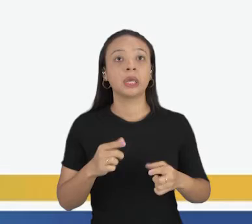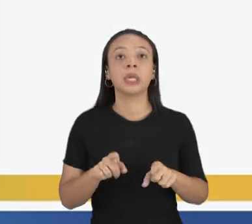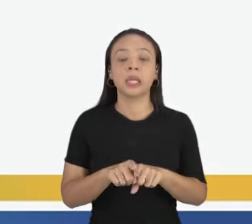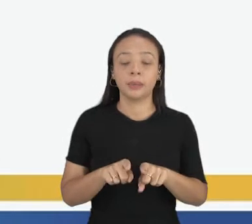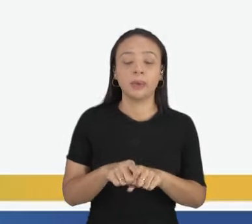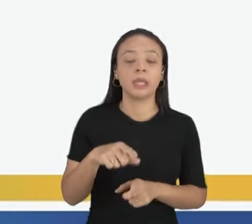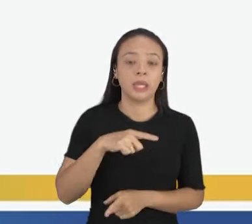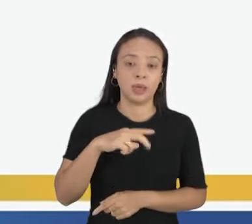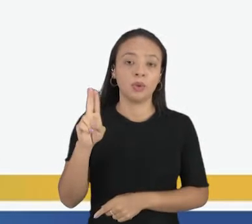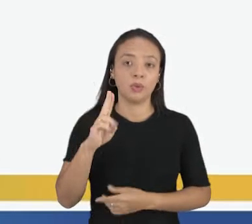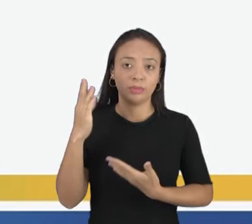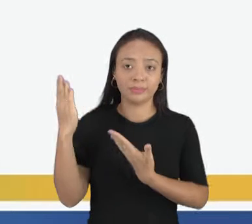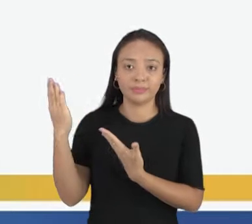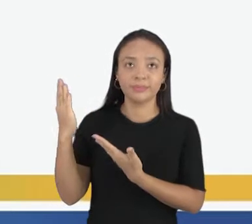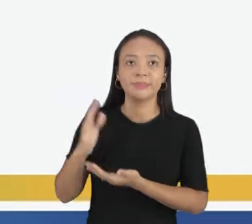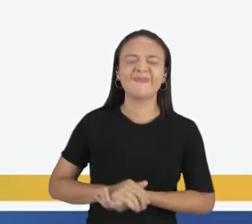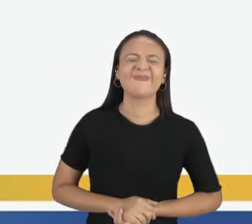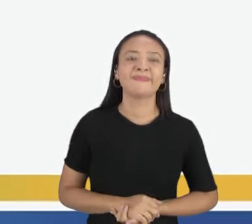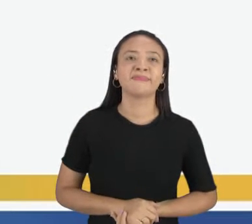por esse nome, né?